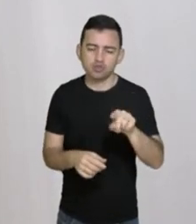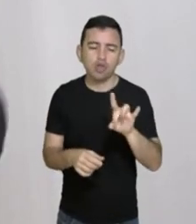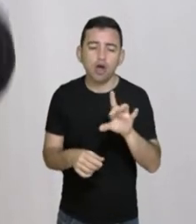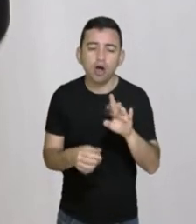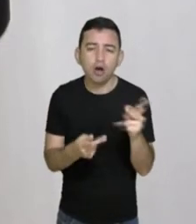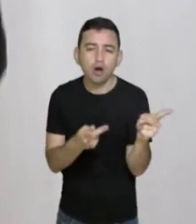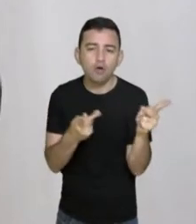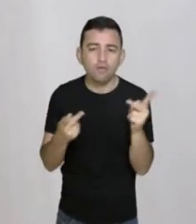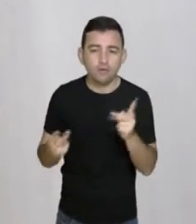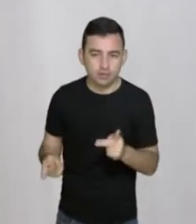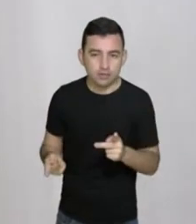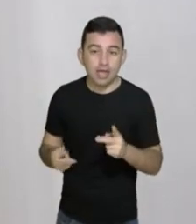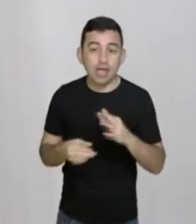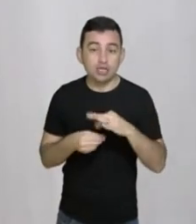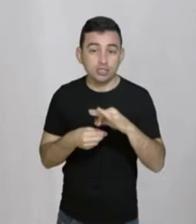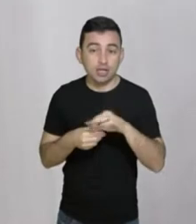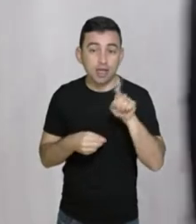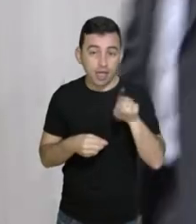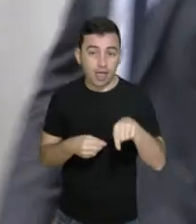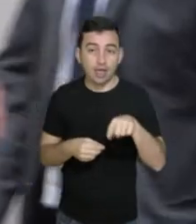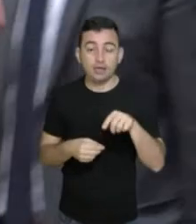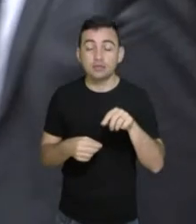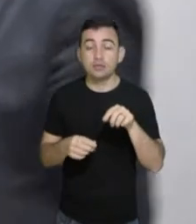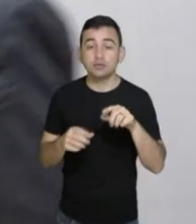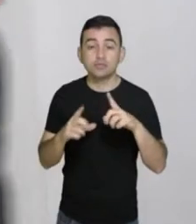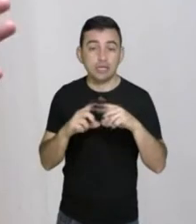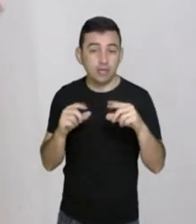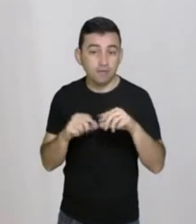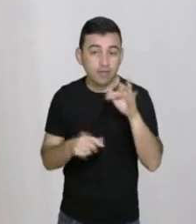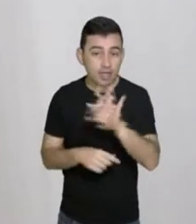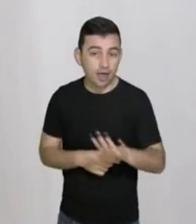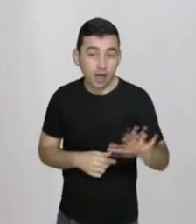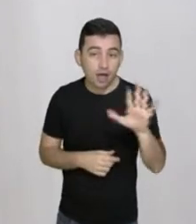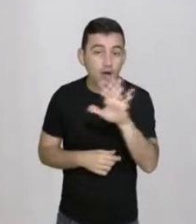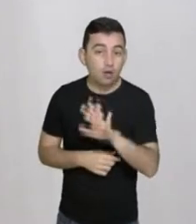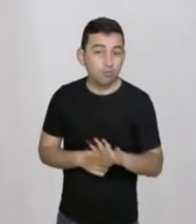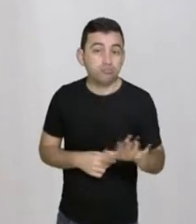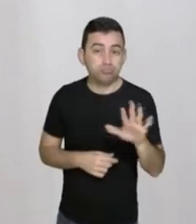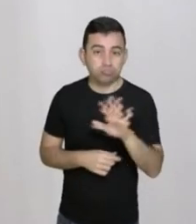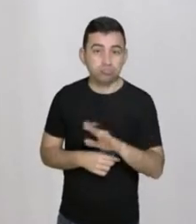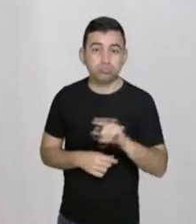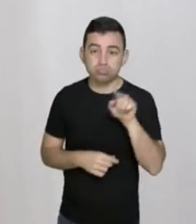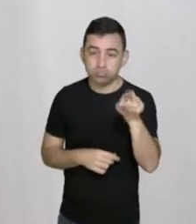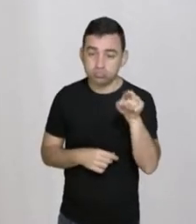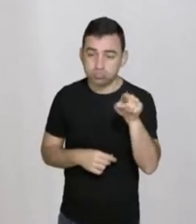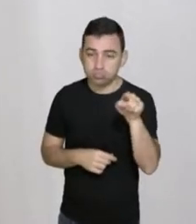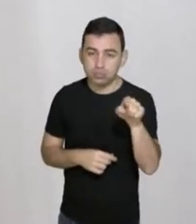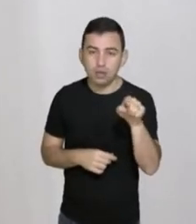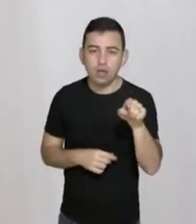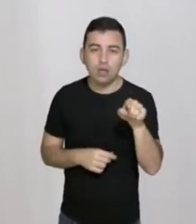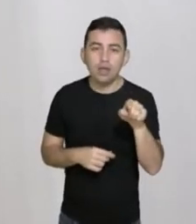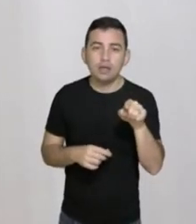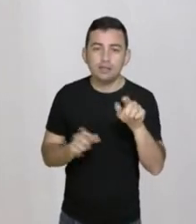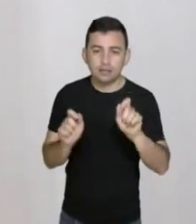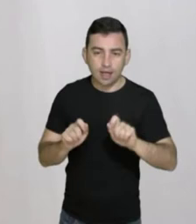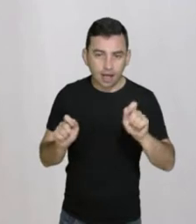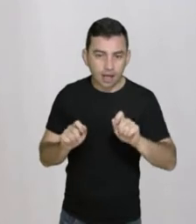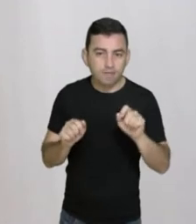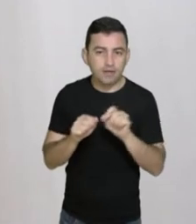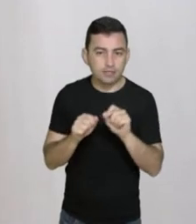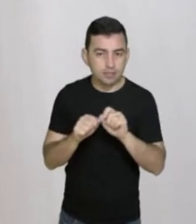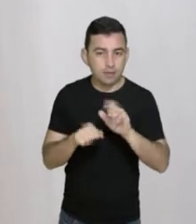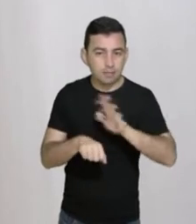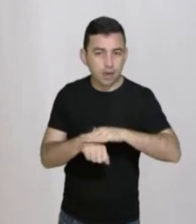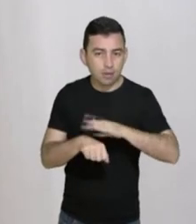de uma entidade que é o Senado Federal, que é a única que pode fazer alguma coisa relacionada aos membros da